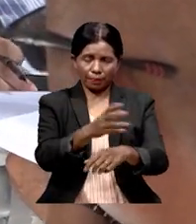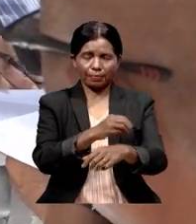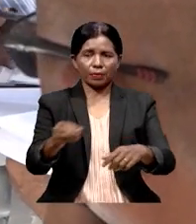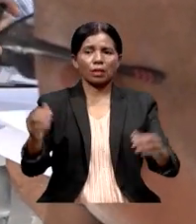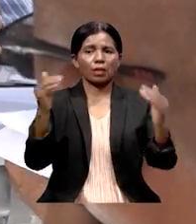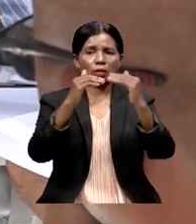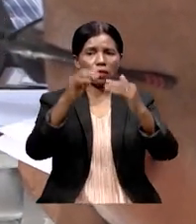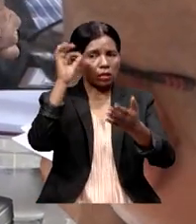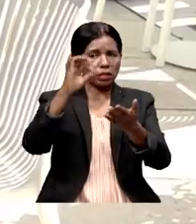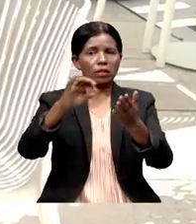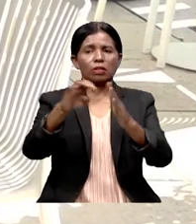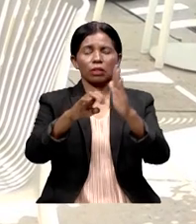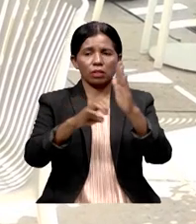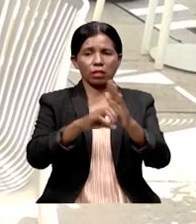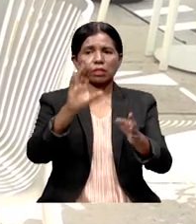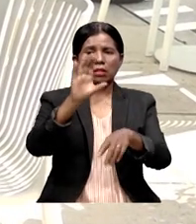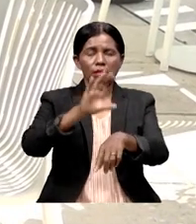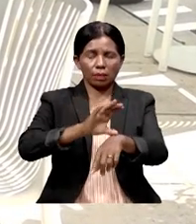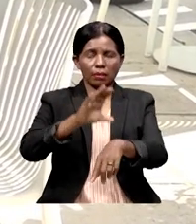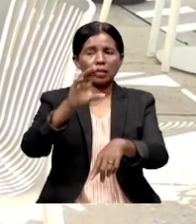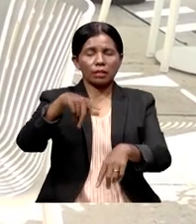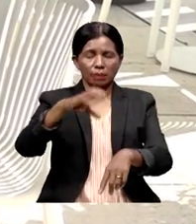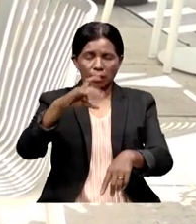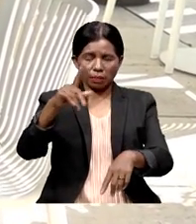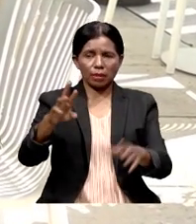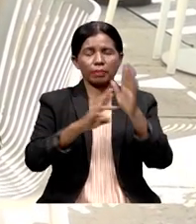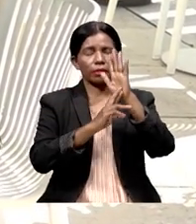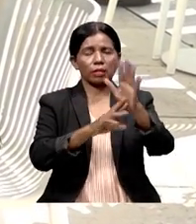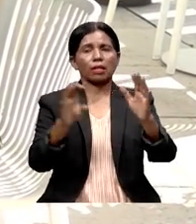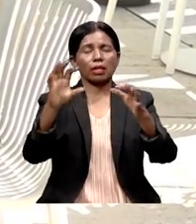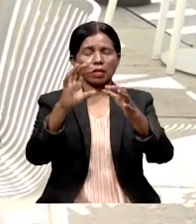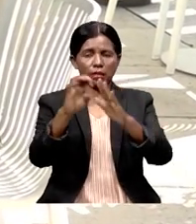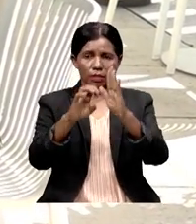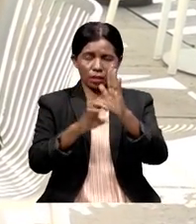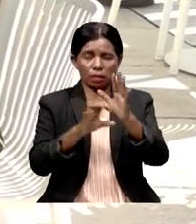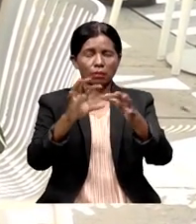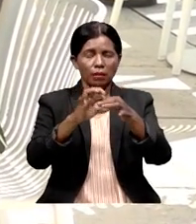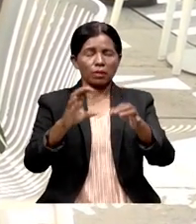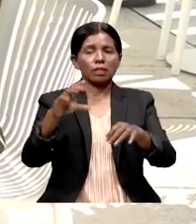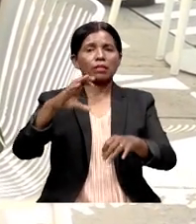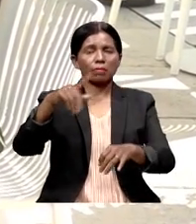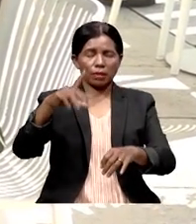com o secretário-executivo CPLP, no representante-estado, membro CPLP-NIN e a Portugal. Romaldo Neves, GMN.